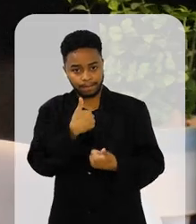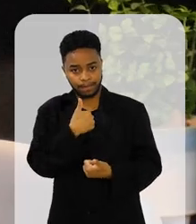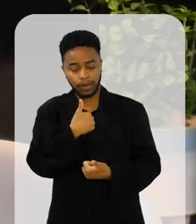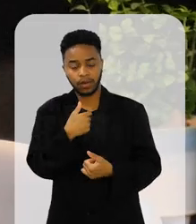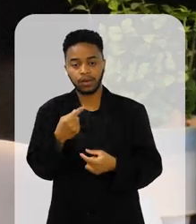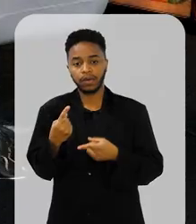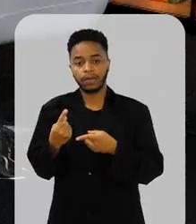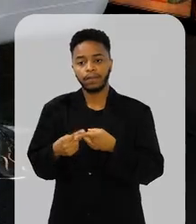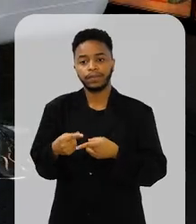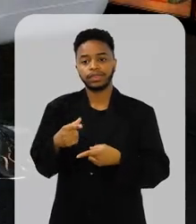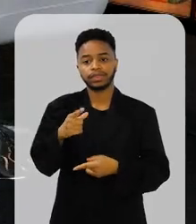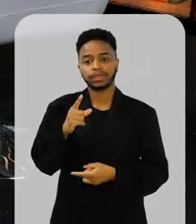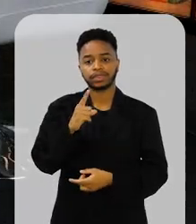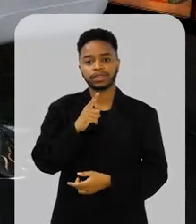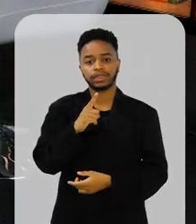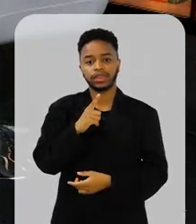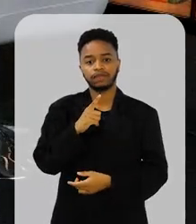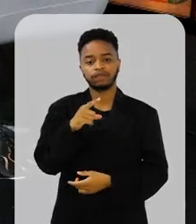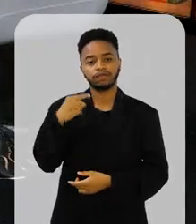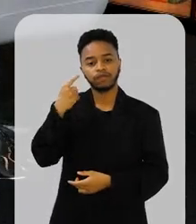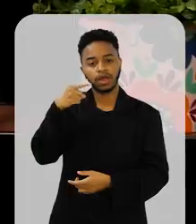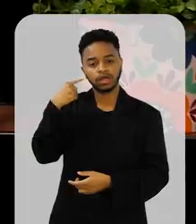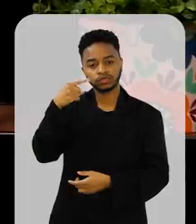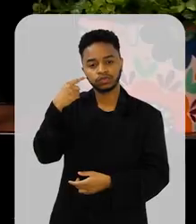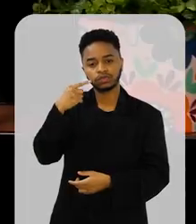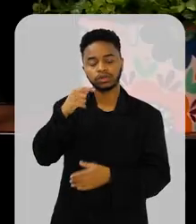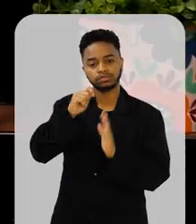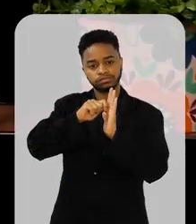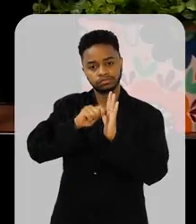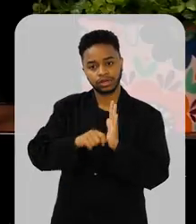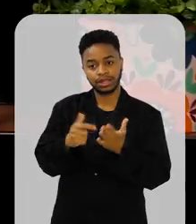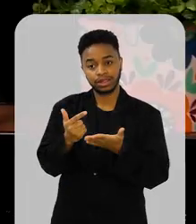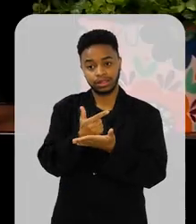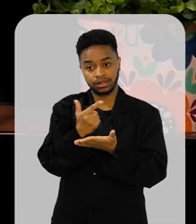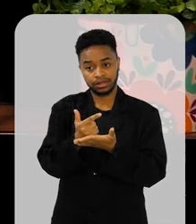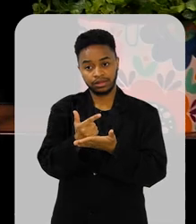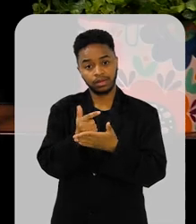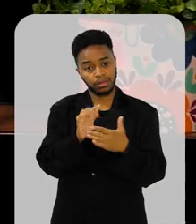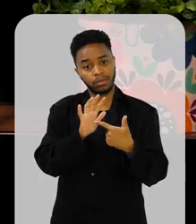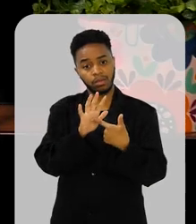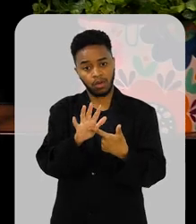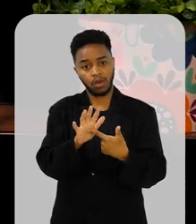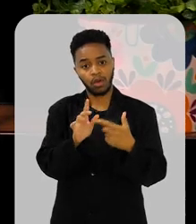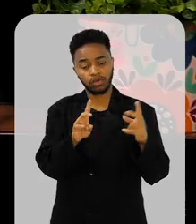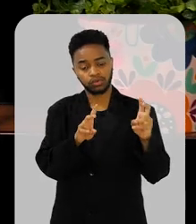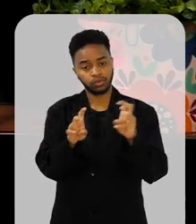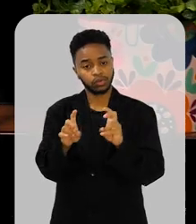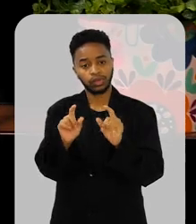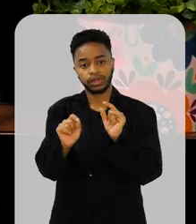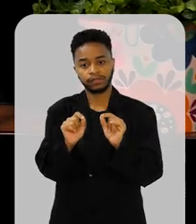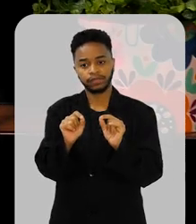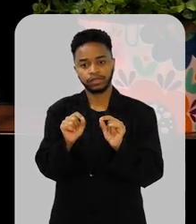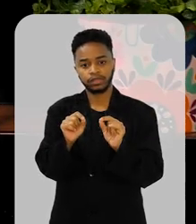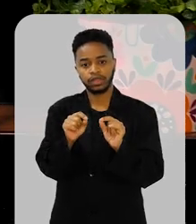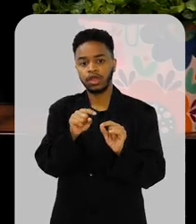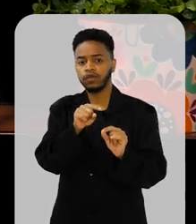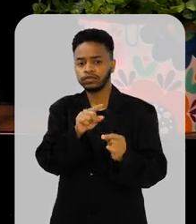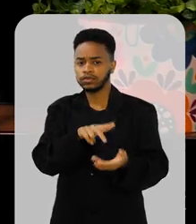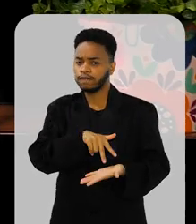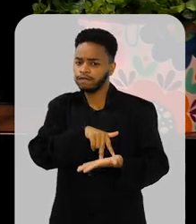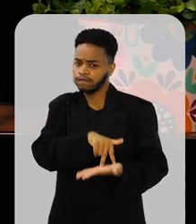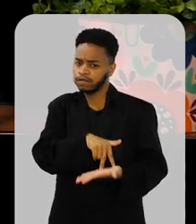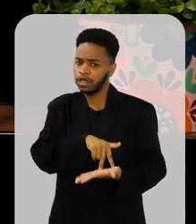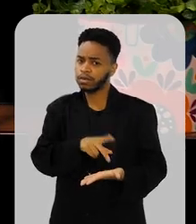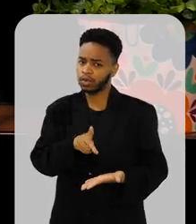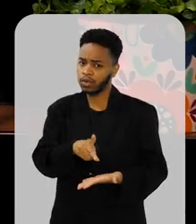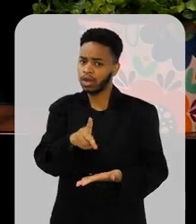teve uma advogada que escreveu um livro e fala isso, menciona. Que ela ficava, você fica